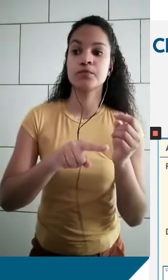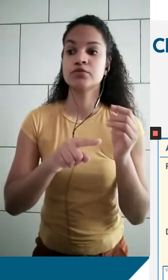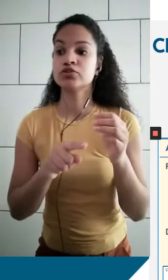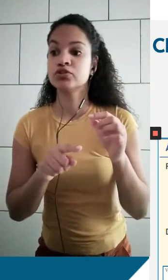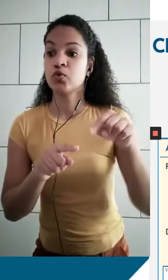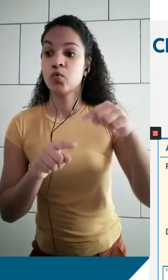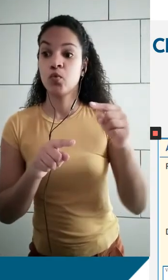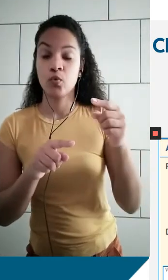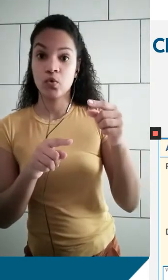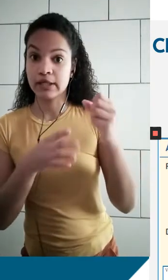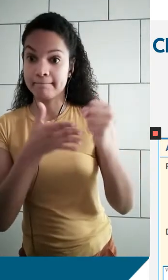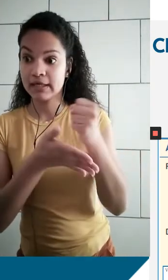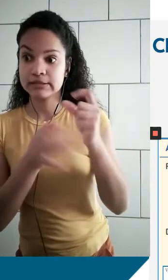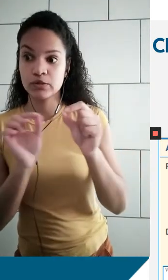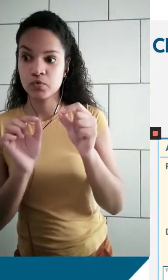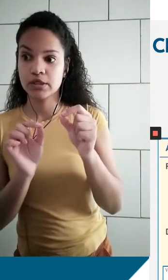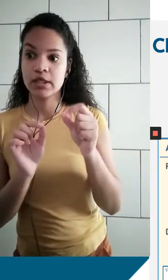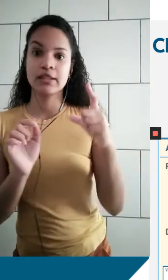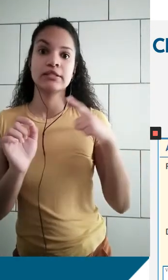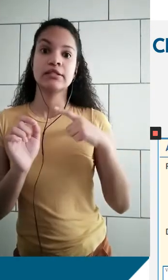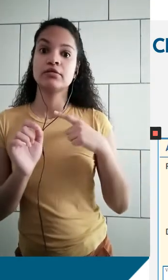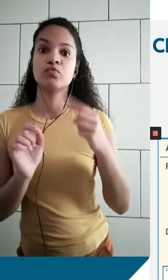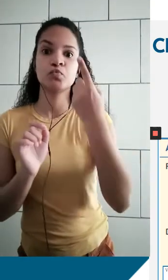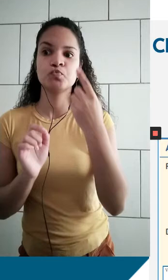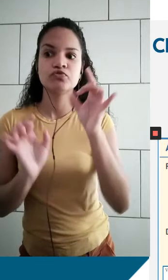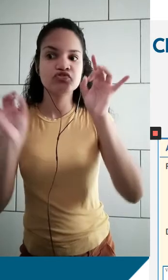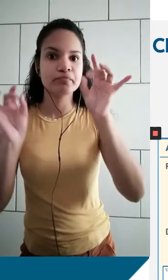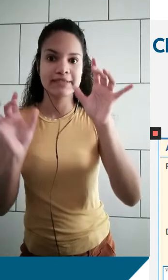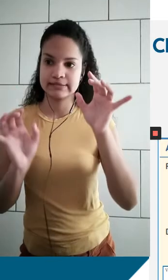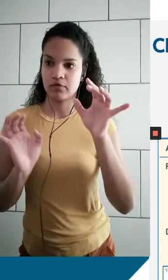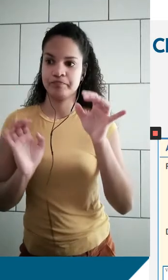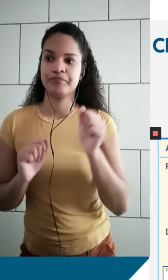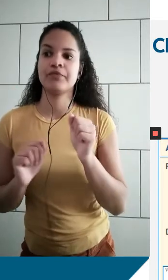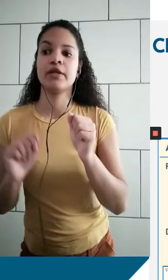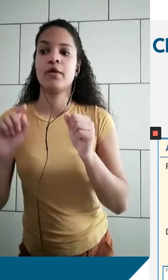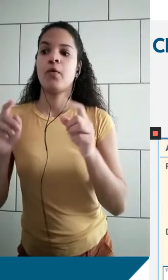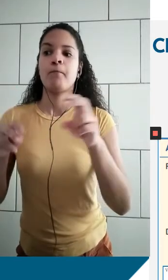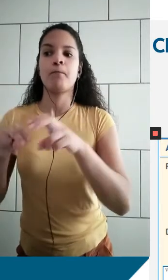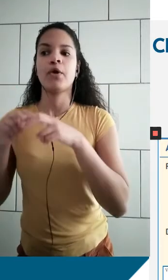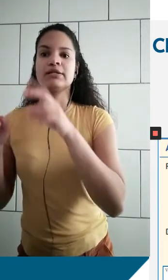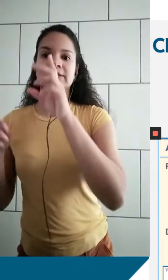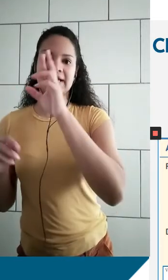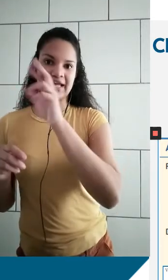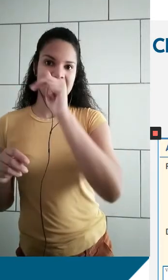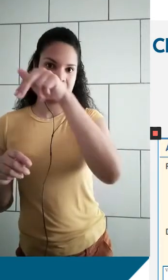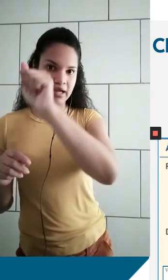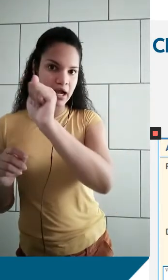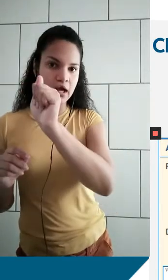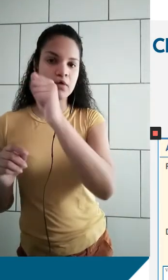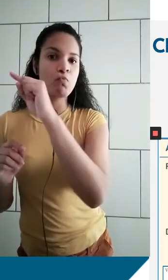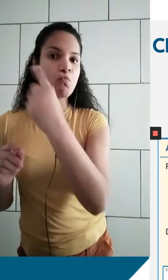uma diferença, além do fato do RNA ser formado por uma fita simples e o DNA formado por uma fita dupla, é